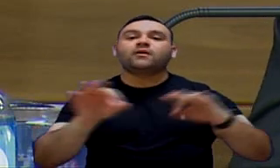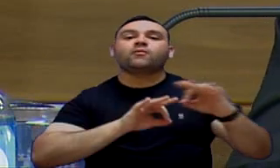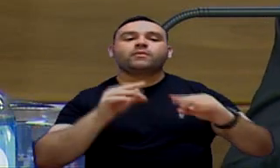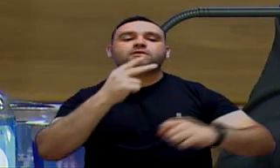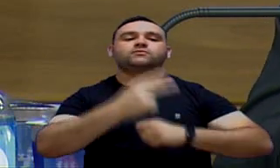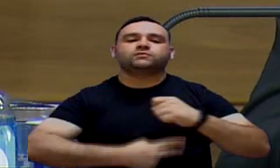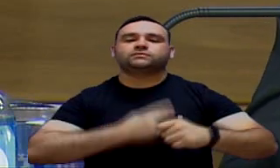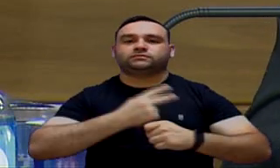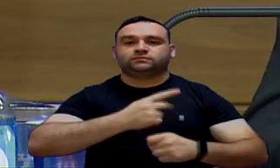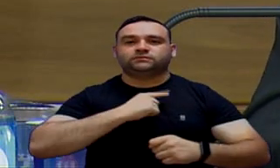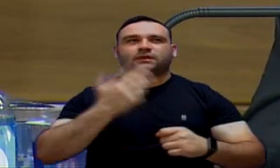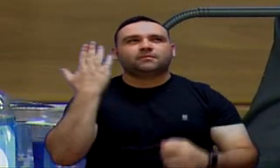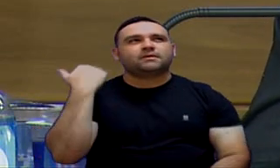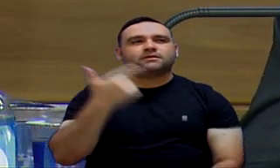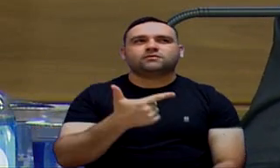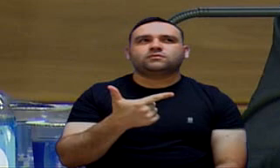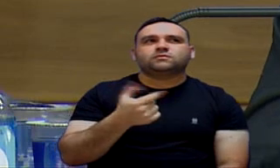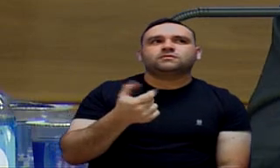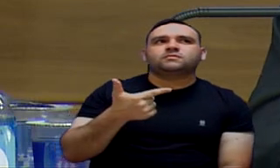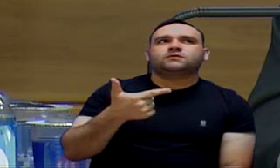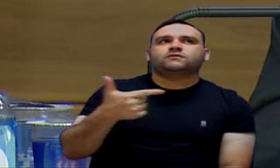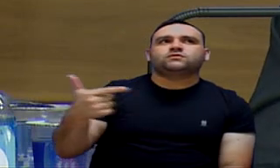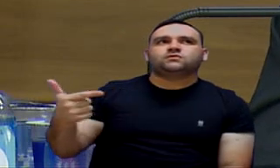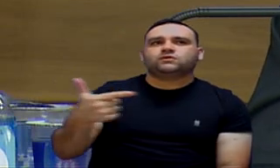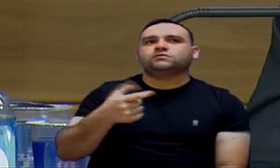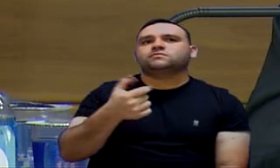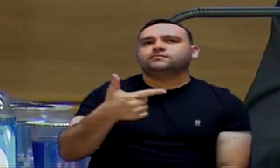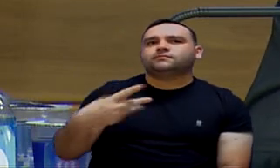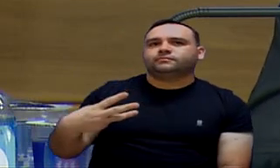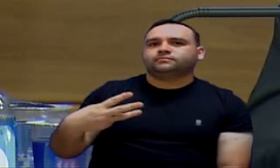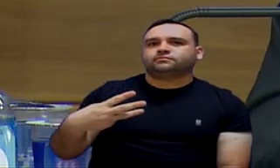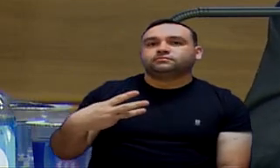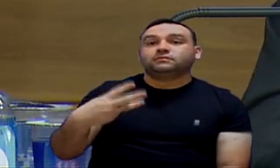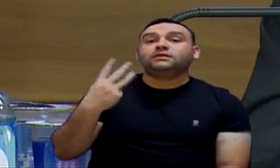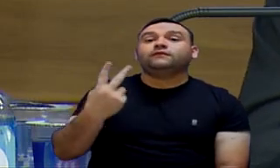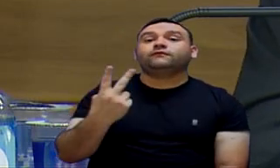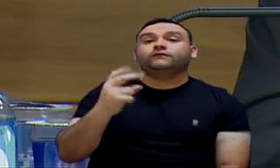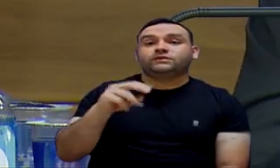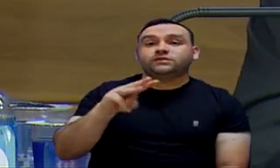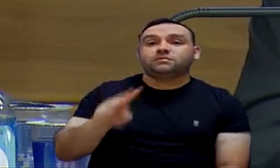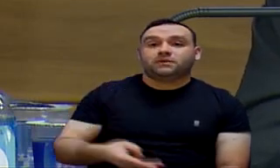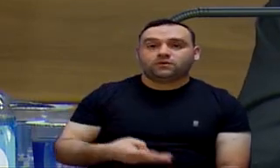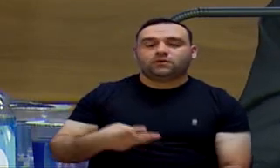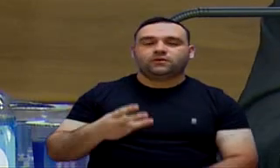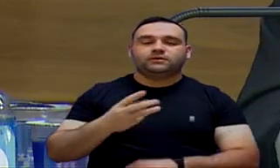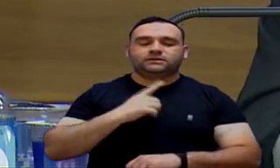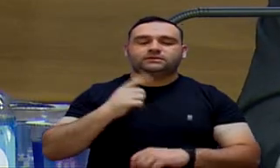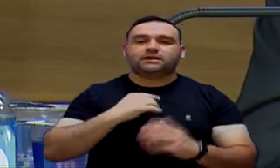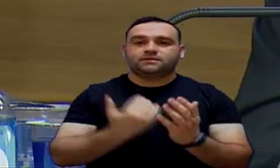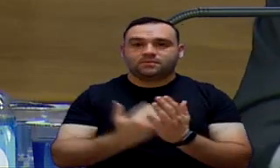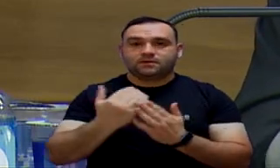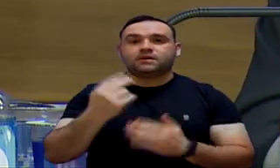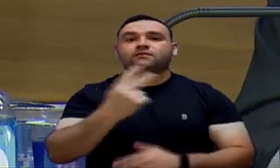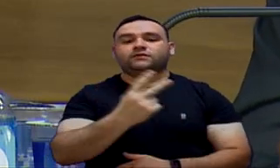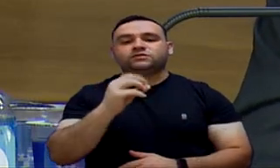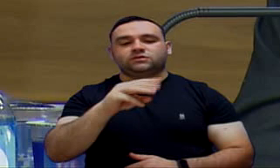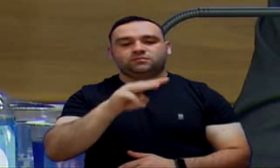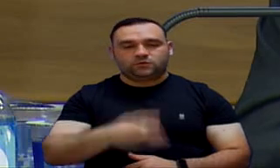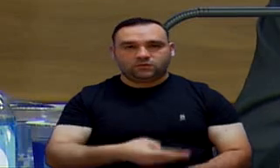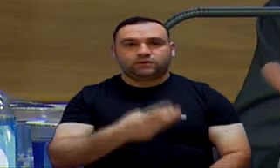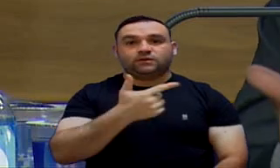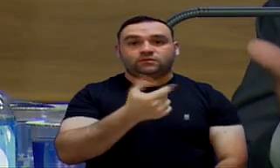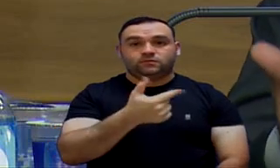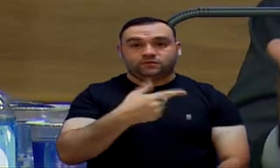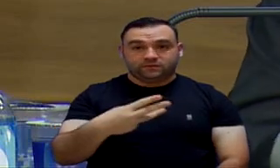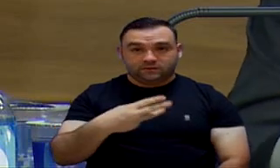anual foi previsto Acho que em 2 e 23 20 milhões para crescer em 22 20 milhões para crescer em 23